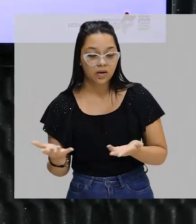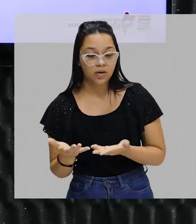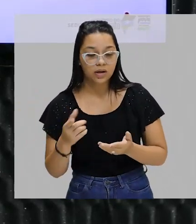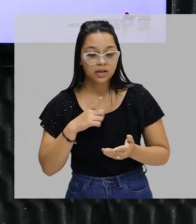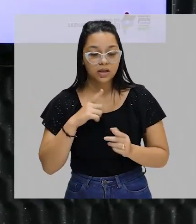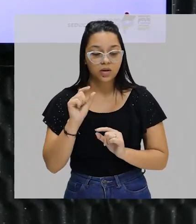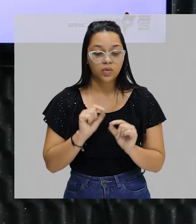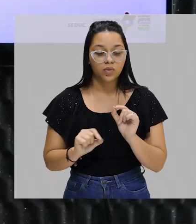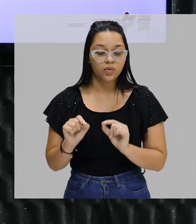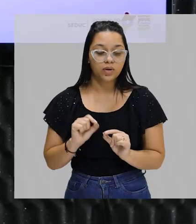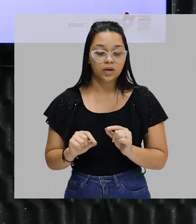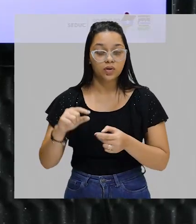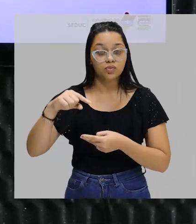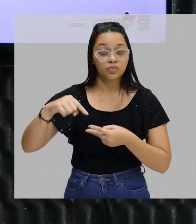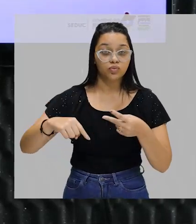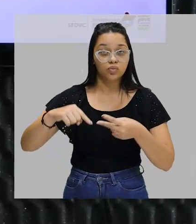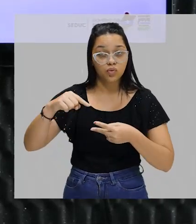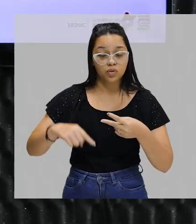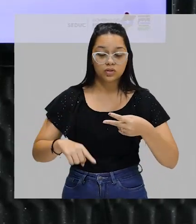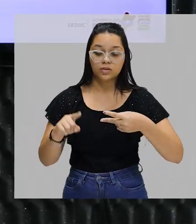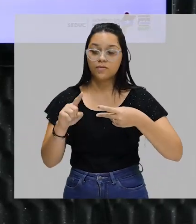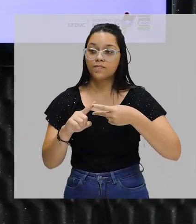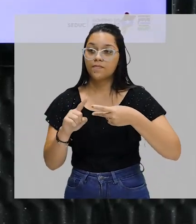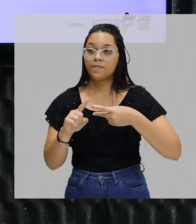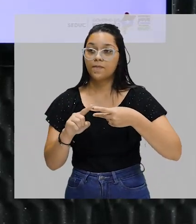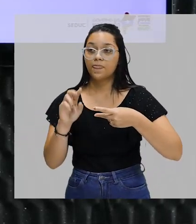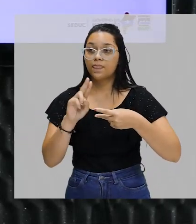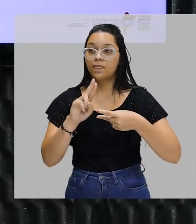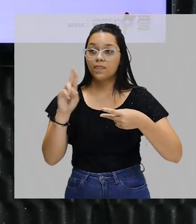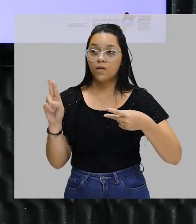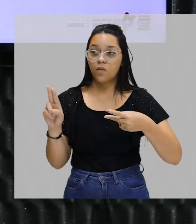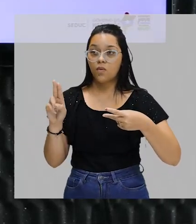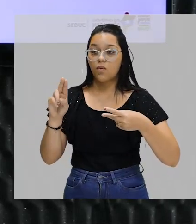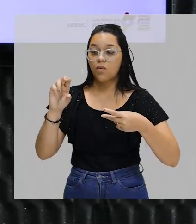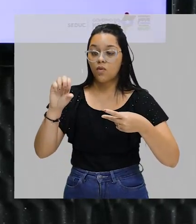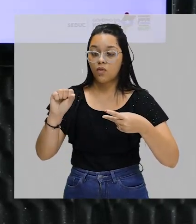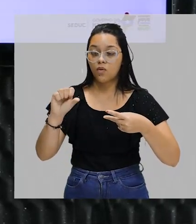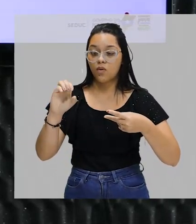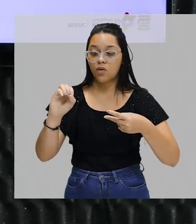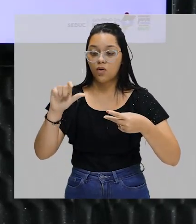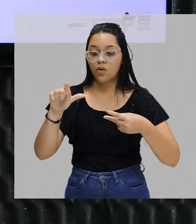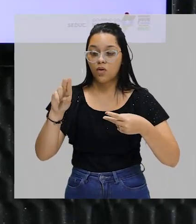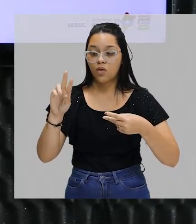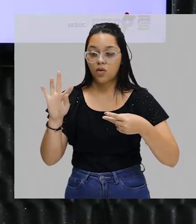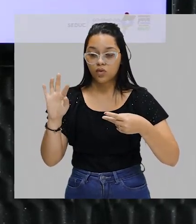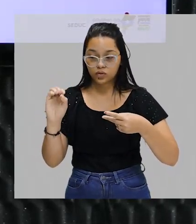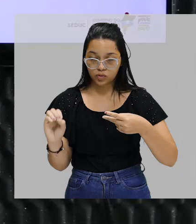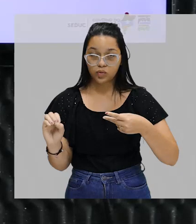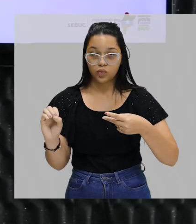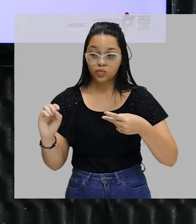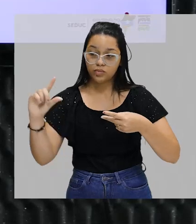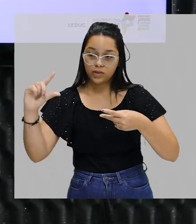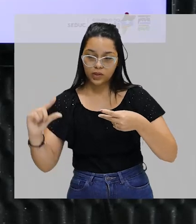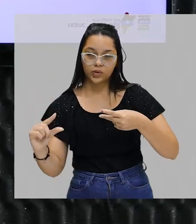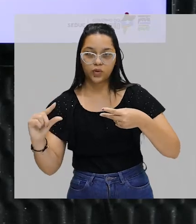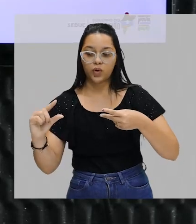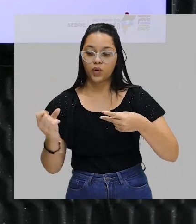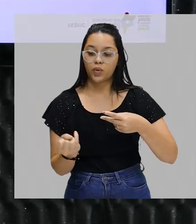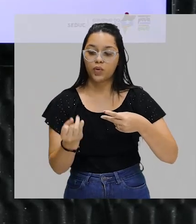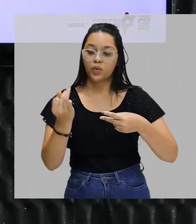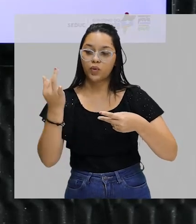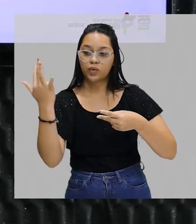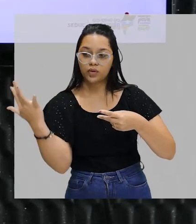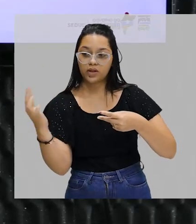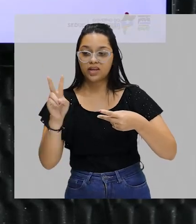dois elementos participando. Um elemento nós vamos denominar de soluto, né, que vai estar em menor quantidade e vai